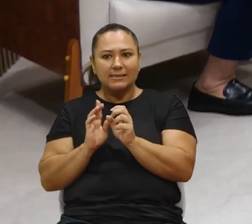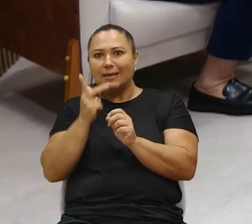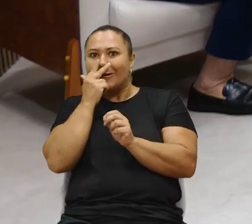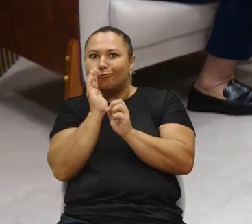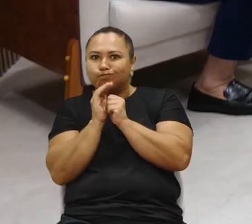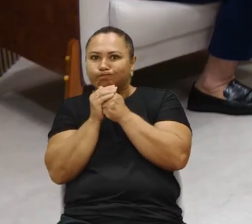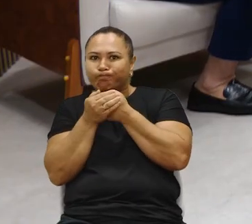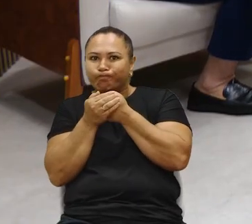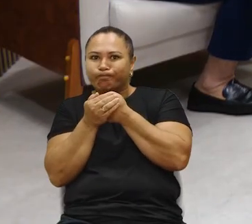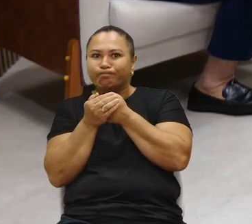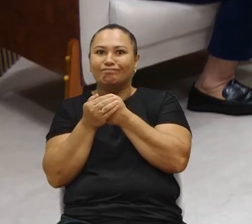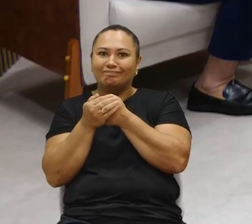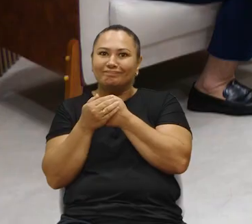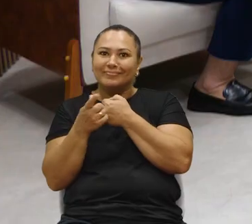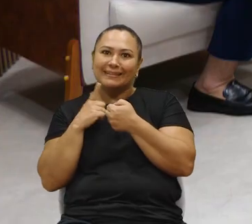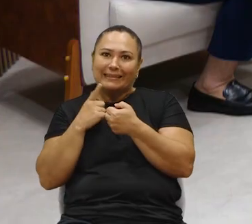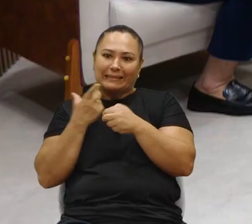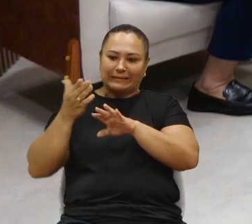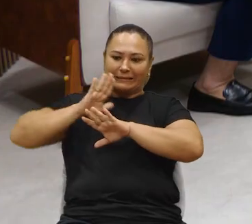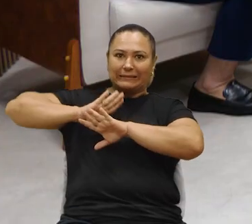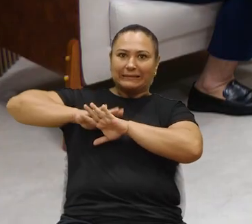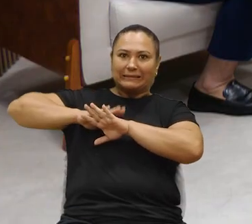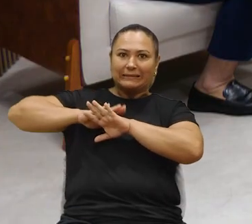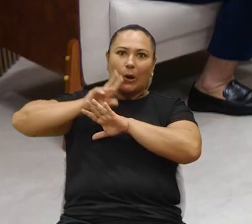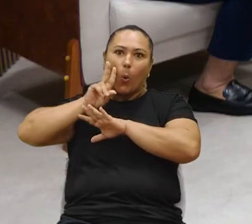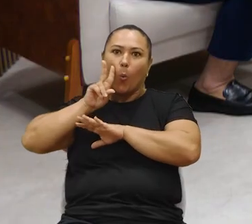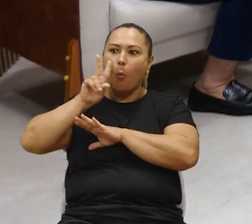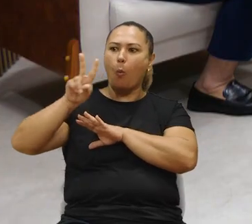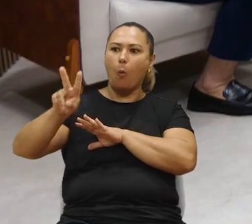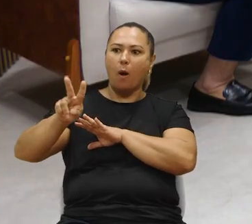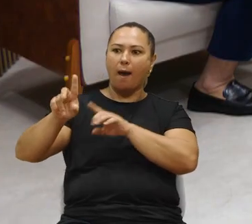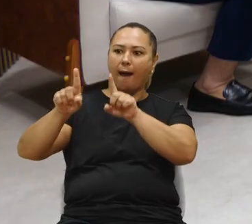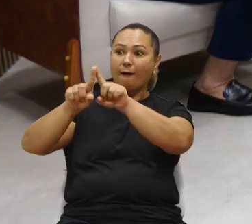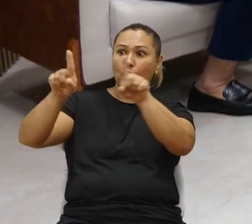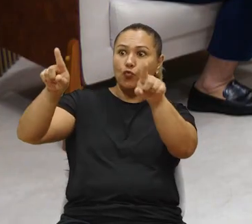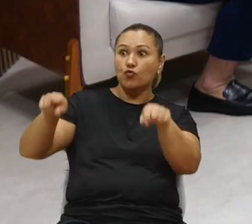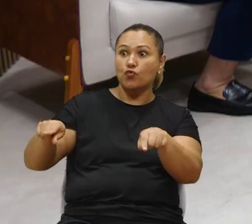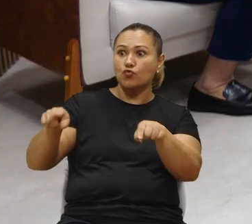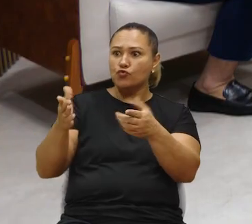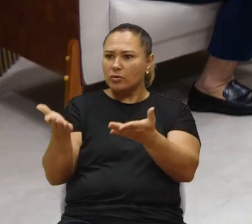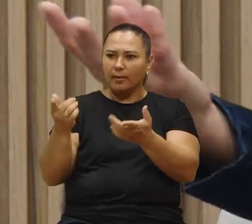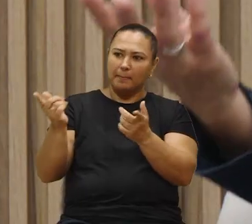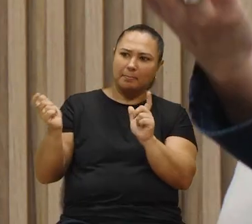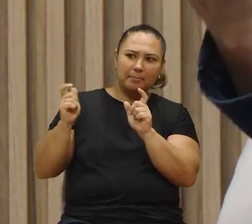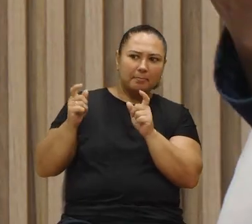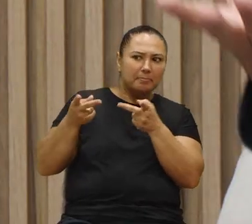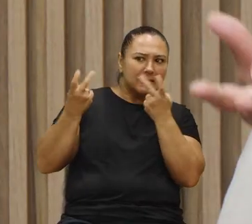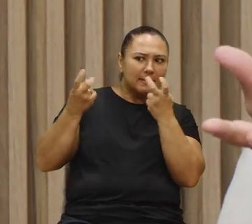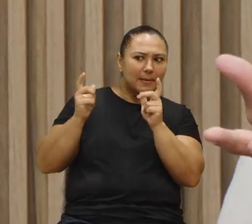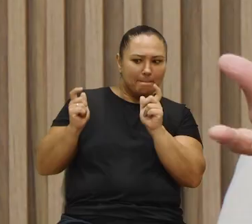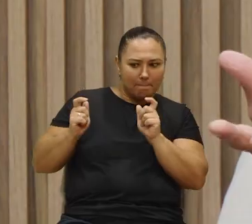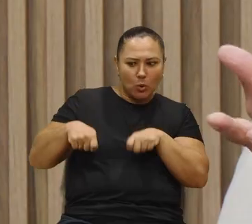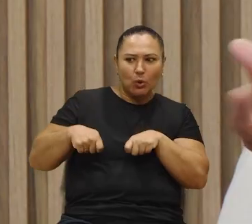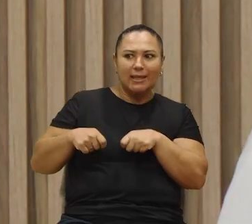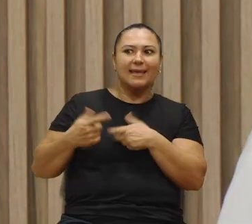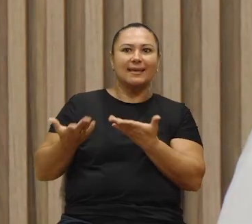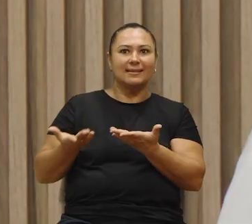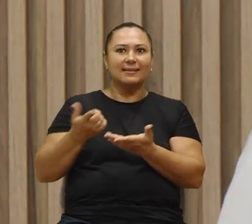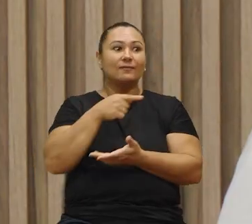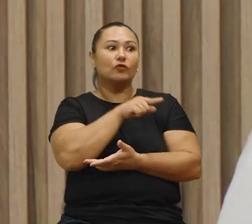disso, mas está imbuído esse tipo de olhar para o nosso empregado e enxergar